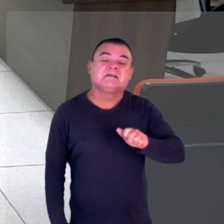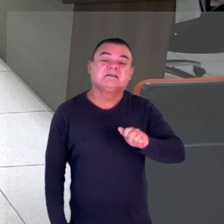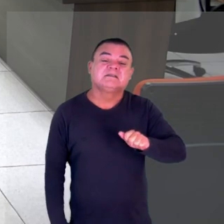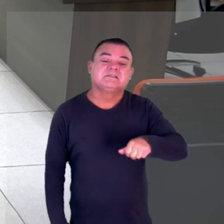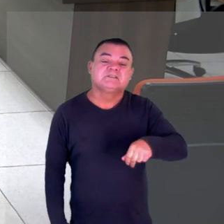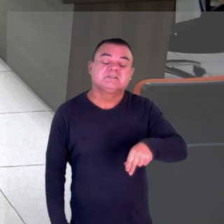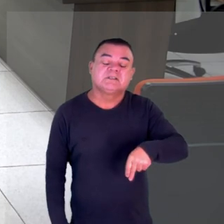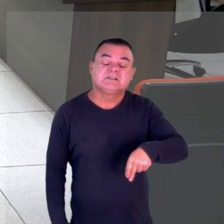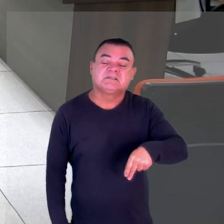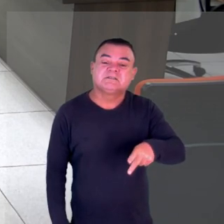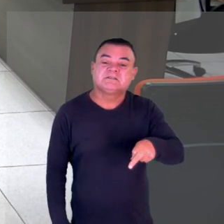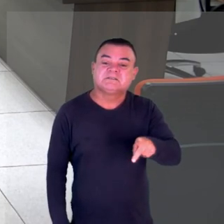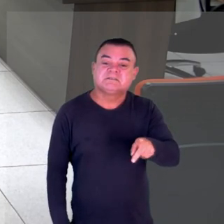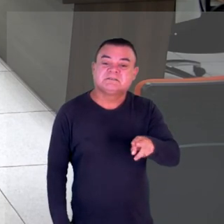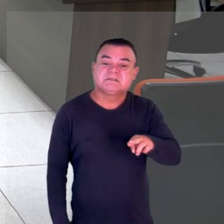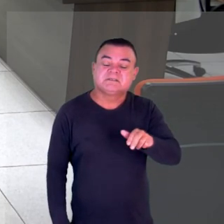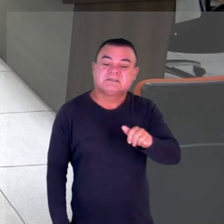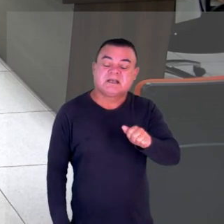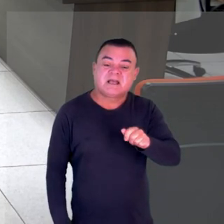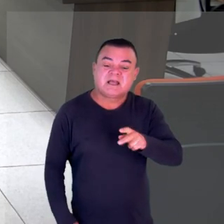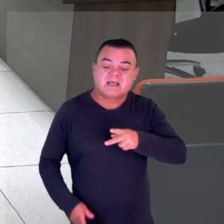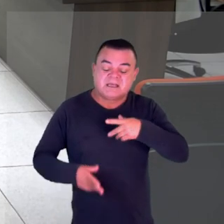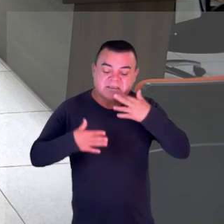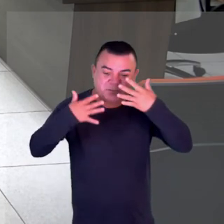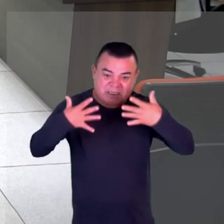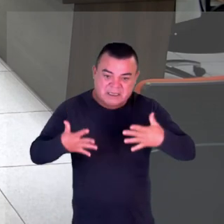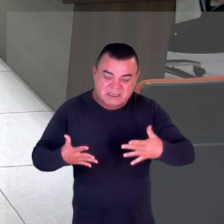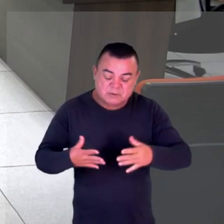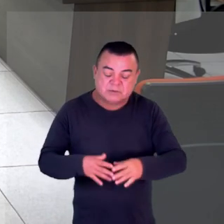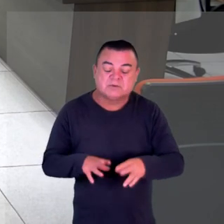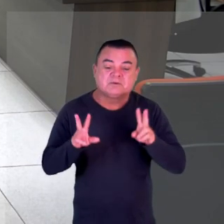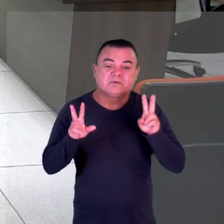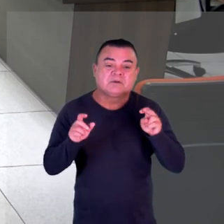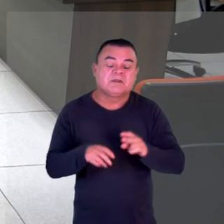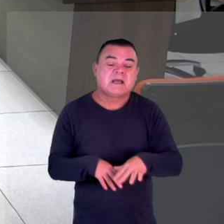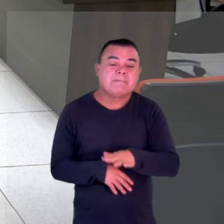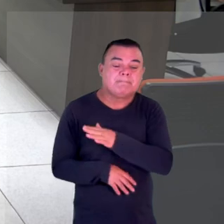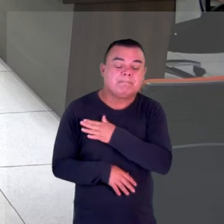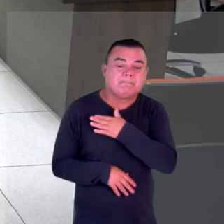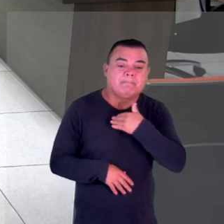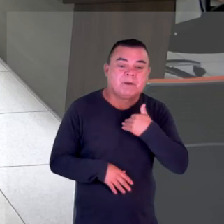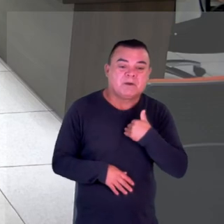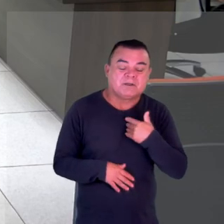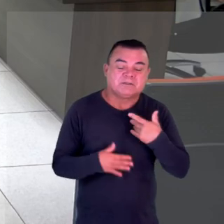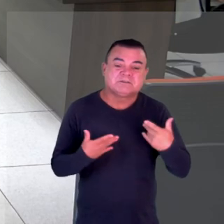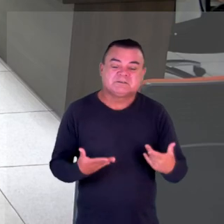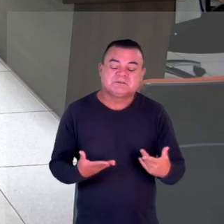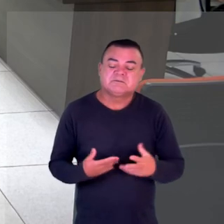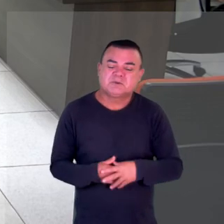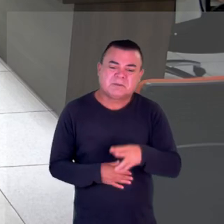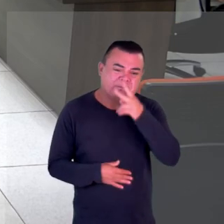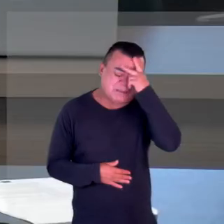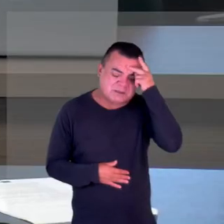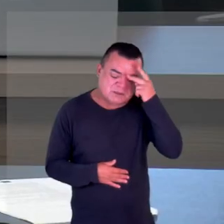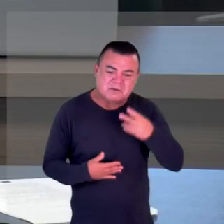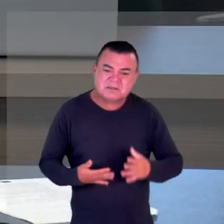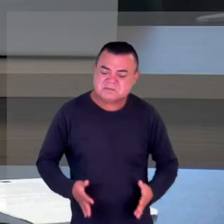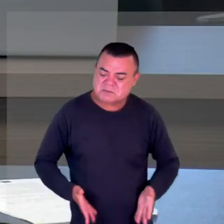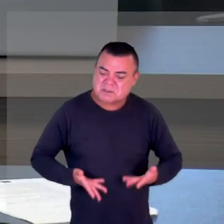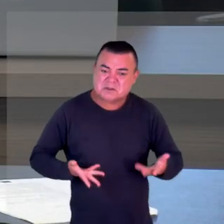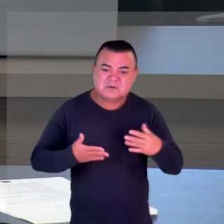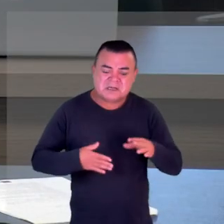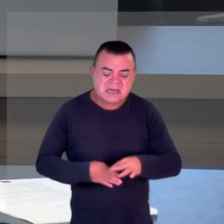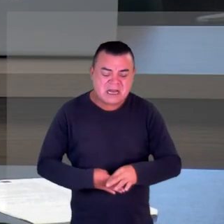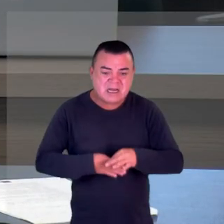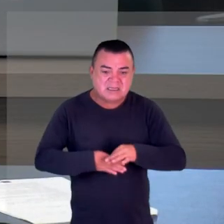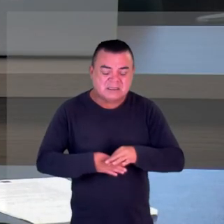semana passada que foi uma pessoa tão um inspiradora um líder de todos nós que